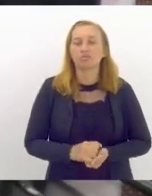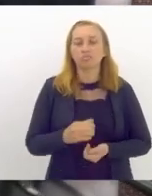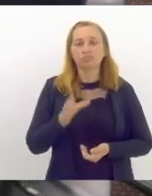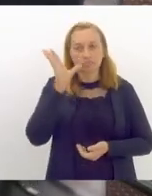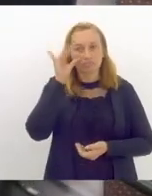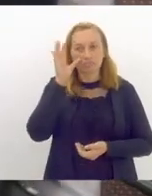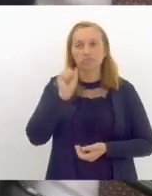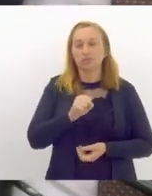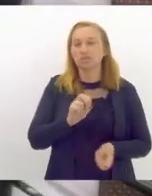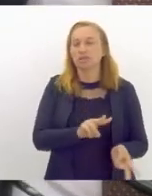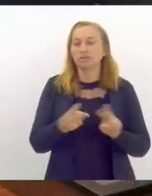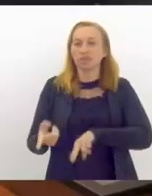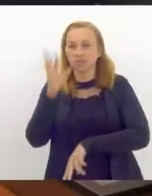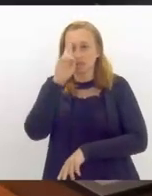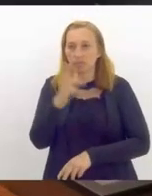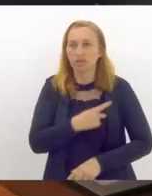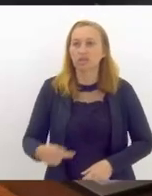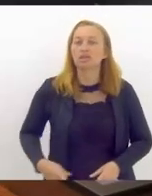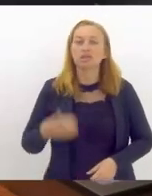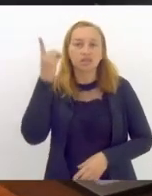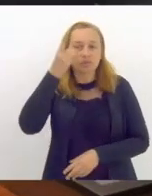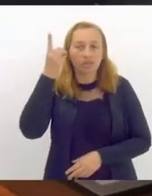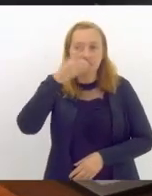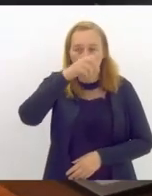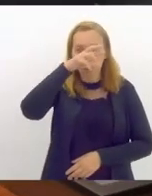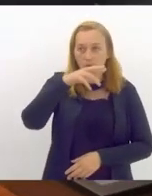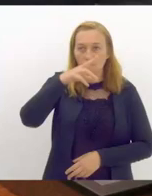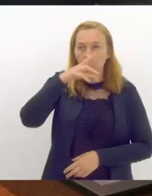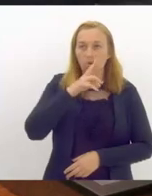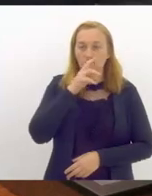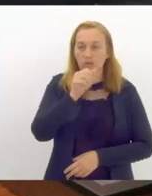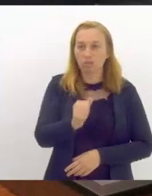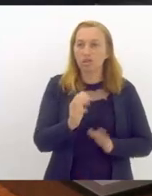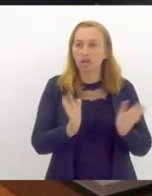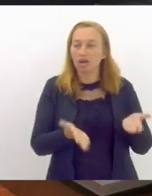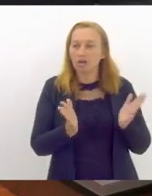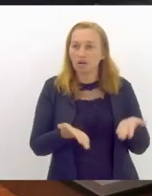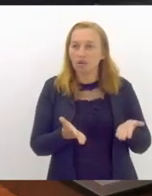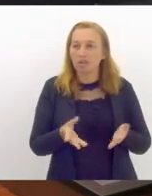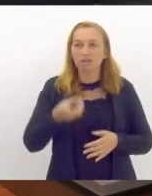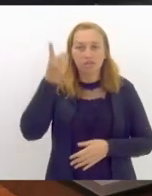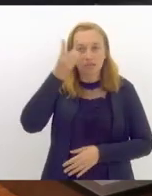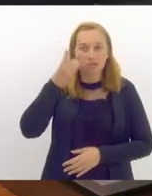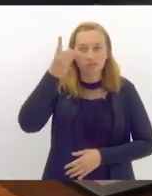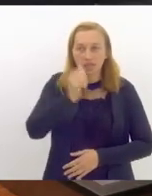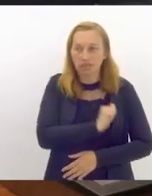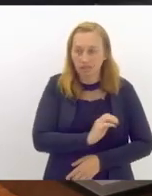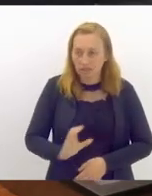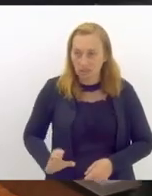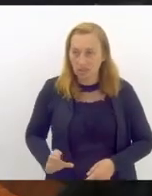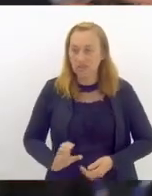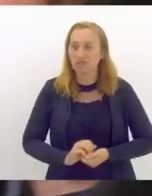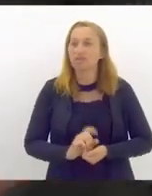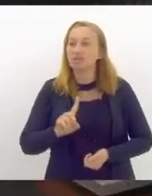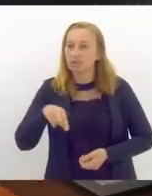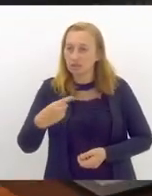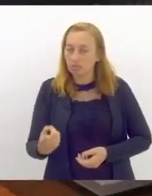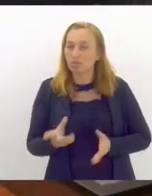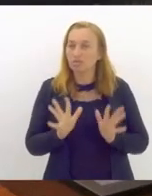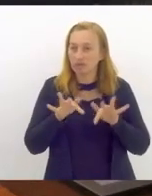é interessante encaminhamento senhor presidente Deputado Rodrigo vou passar agora pro Deputado André Ceciliano e